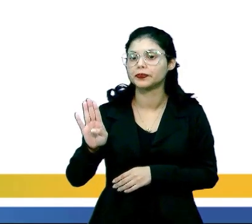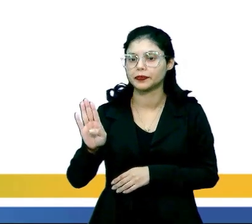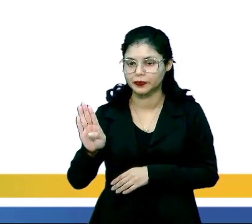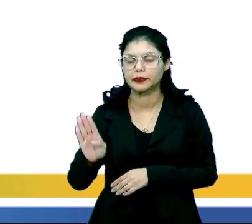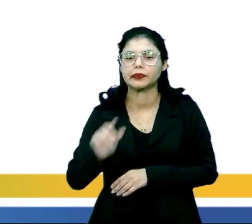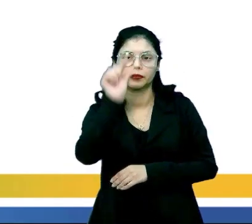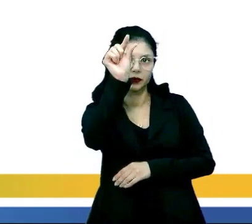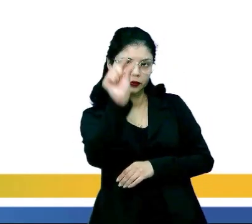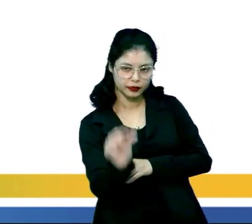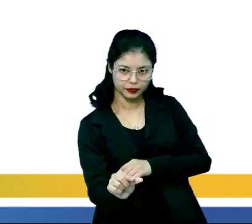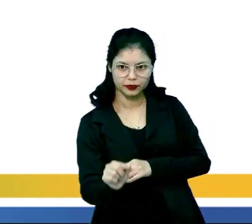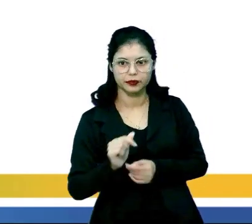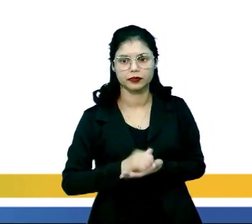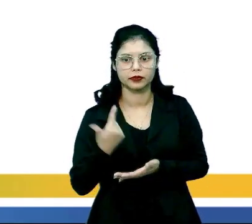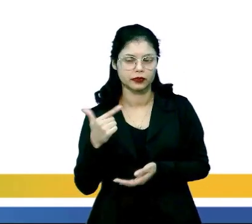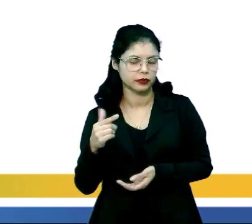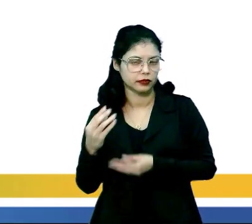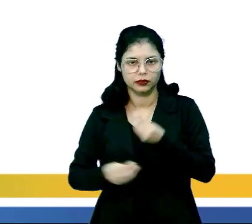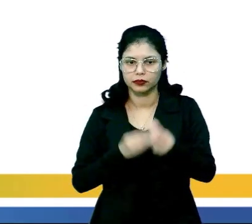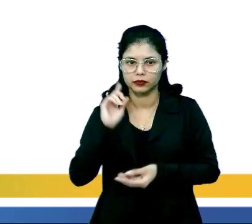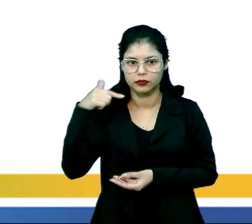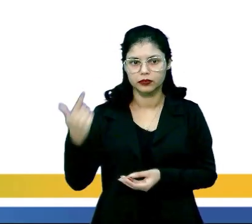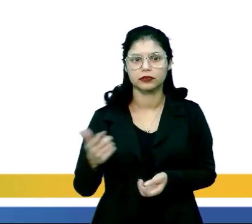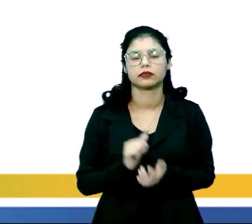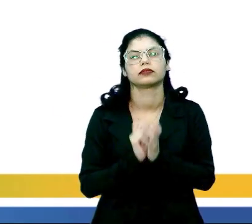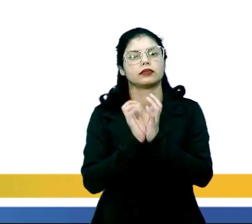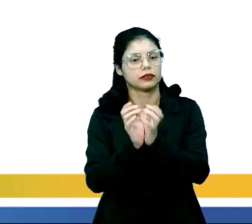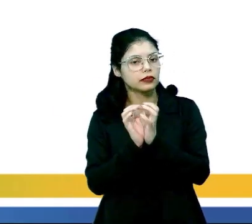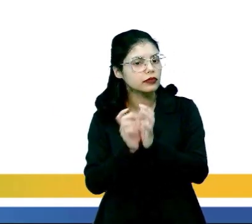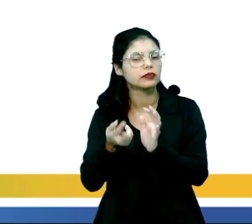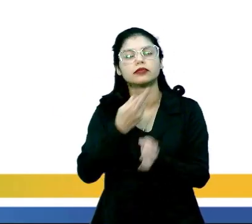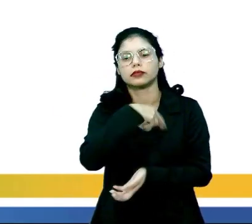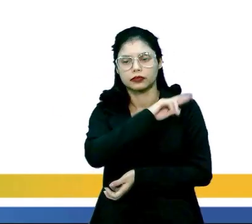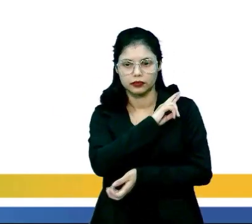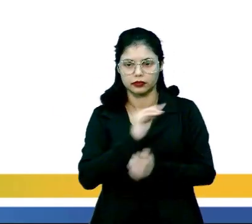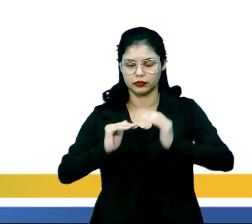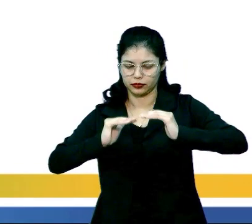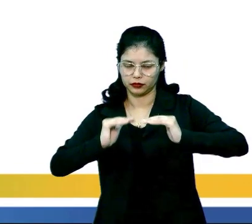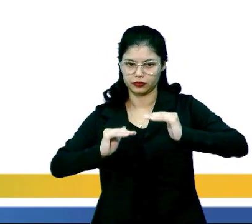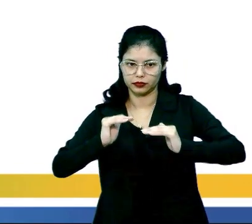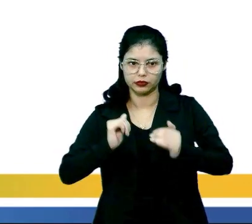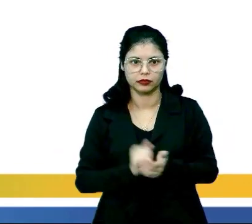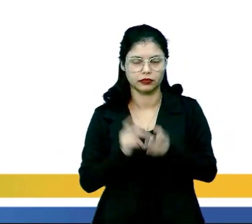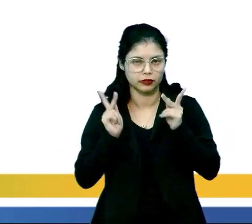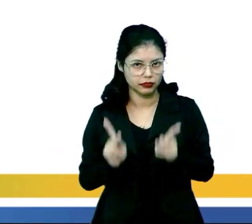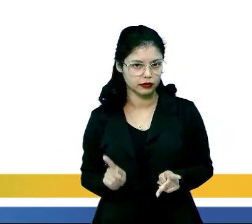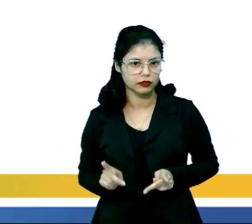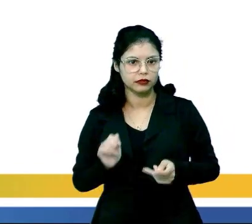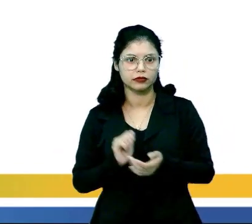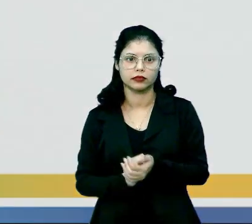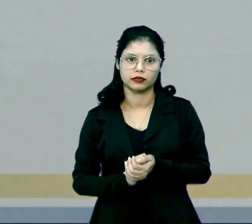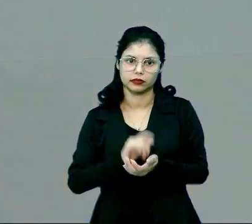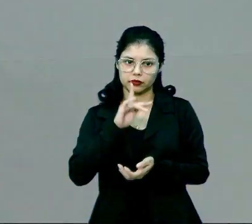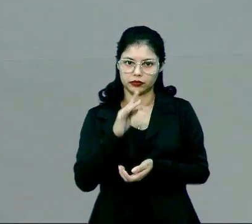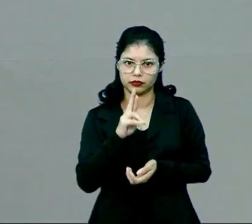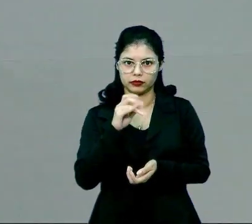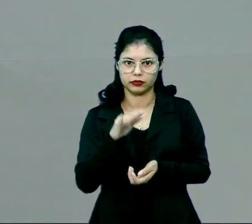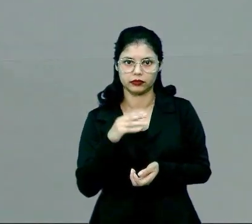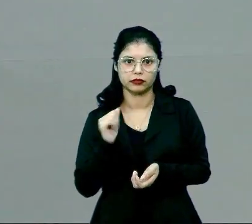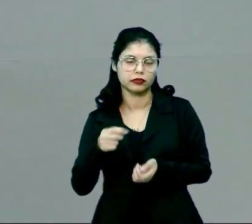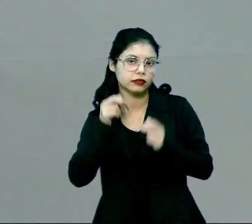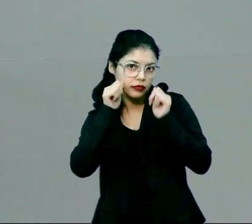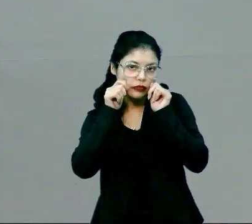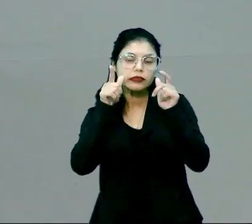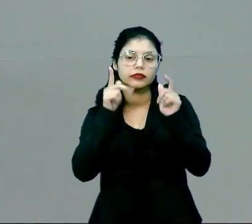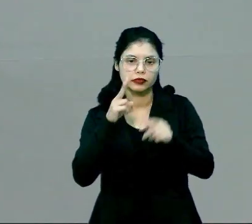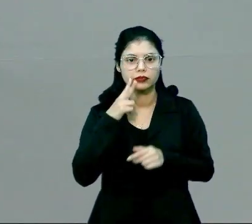B, a medula, né? Não tem como ser os outros, porque o cerebelo é responsável pelo equilíbrio, postura. O hipotálamo, quem